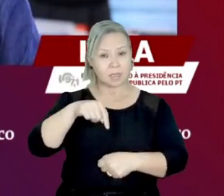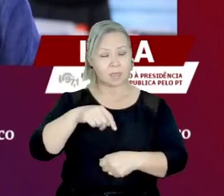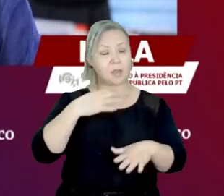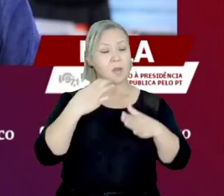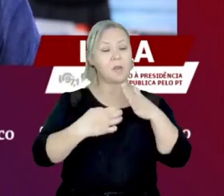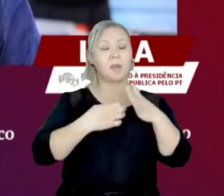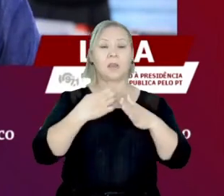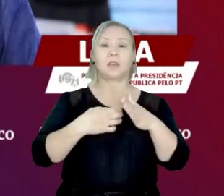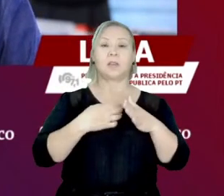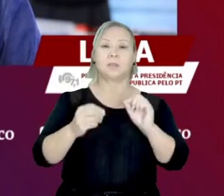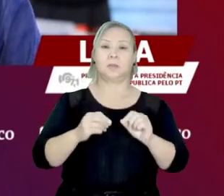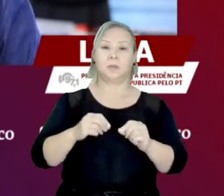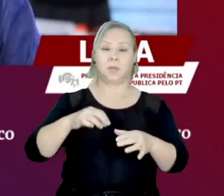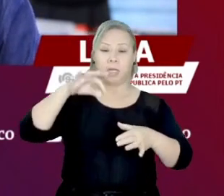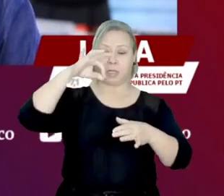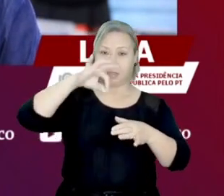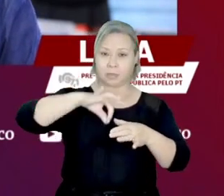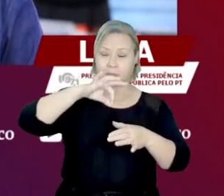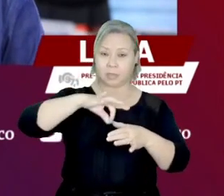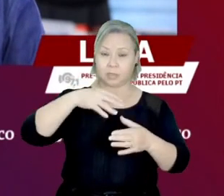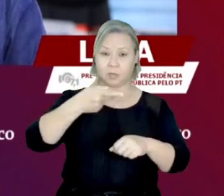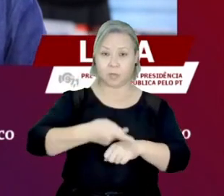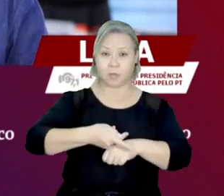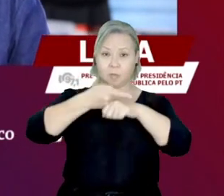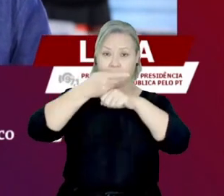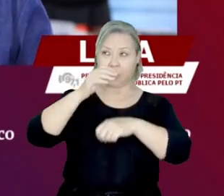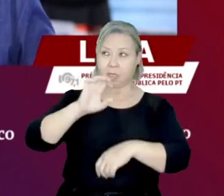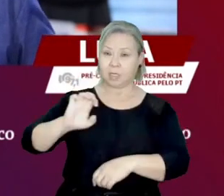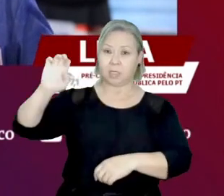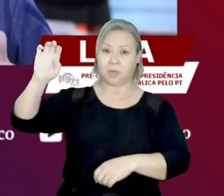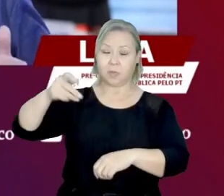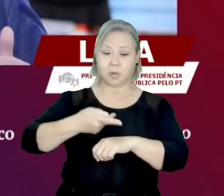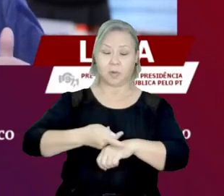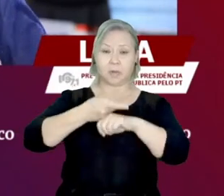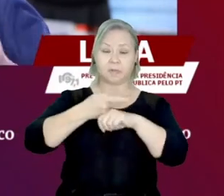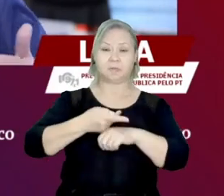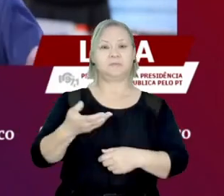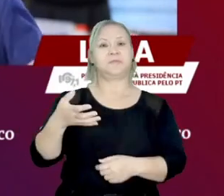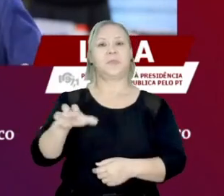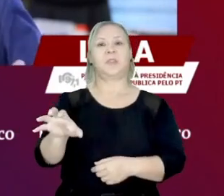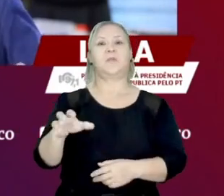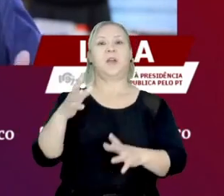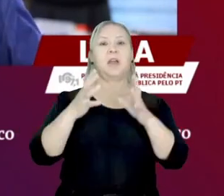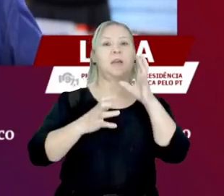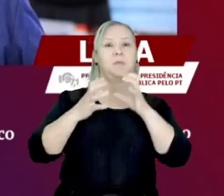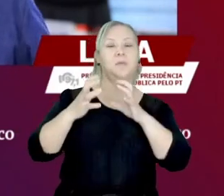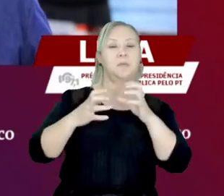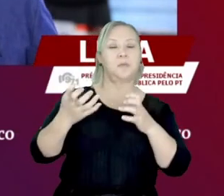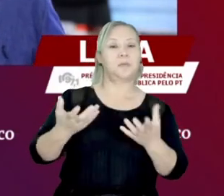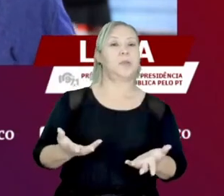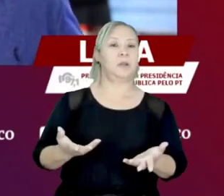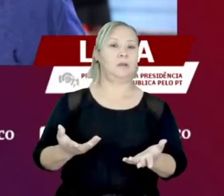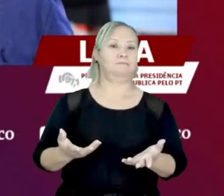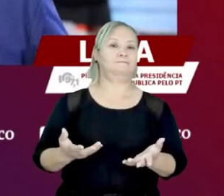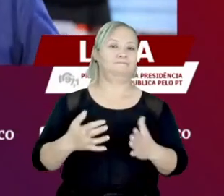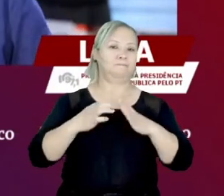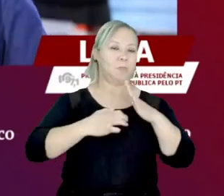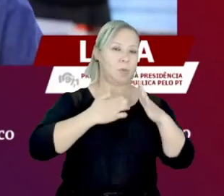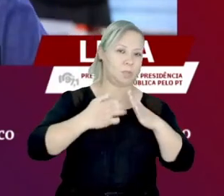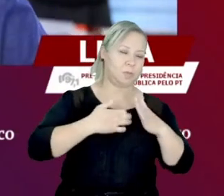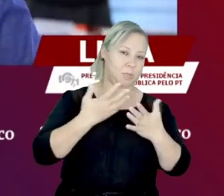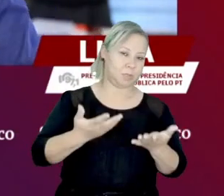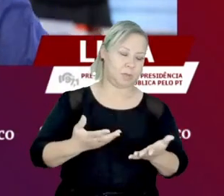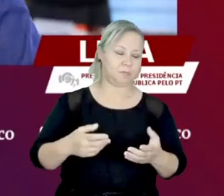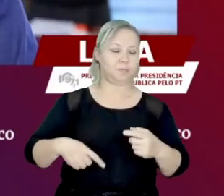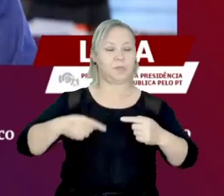porque o Brasil precisa gerar empregos. E para gerar empregos, a gente não pode ficar só exportando produtos in natura. Nós precisamos fazer